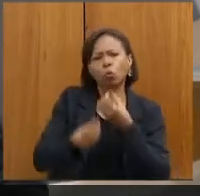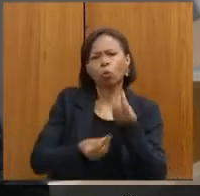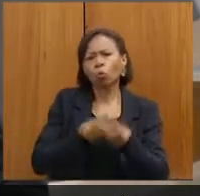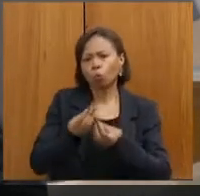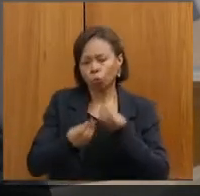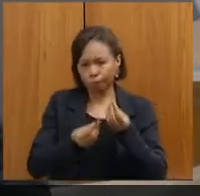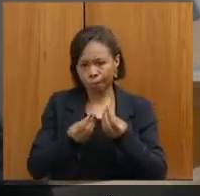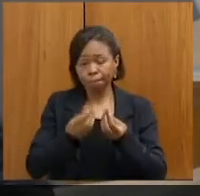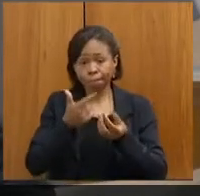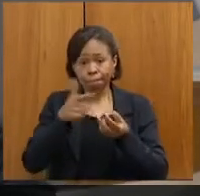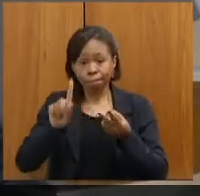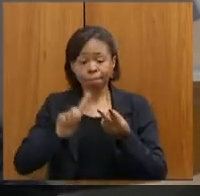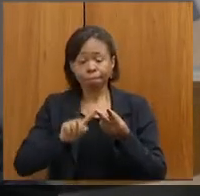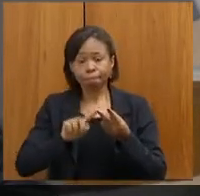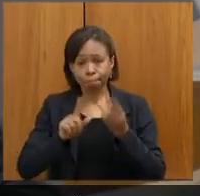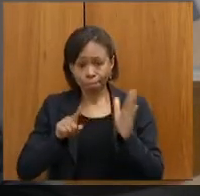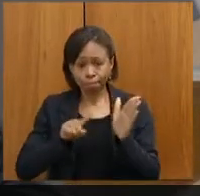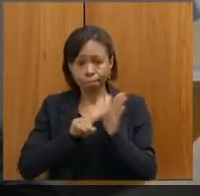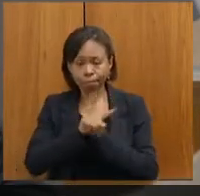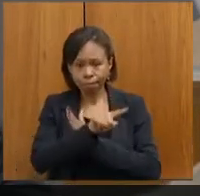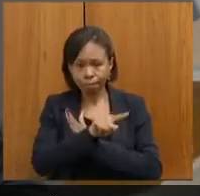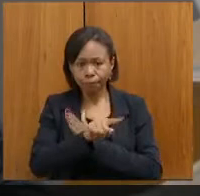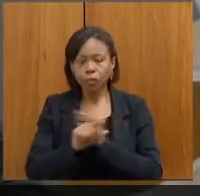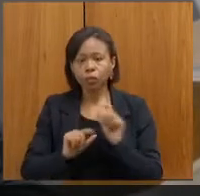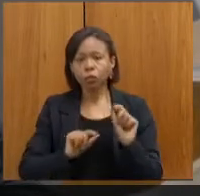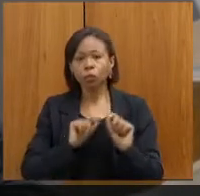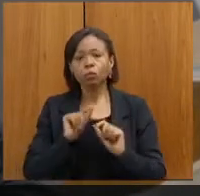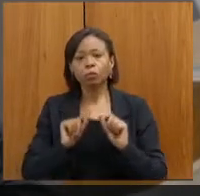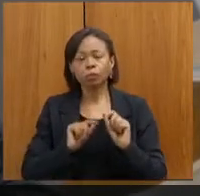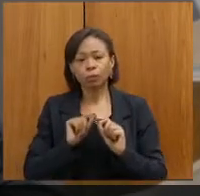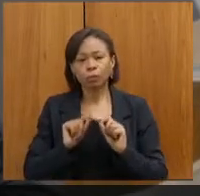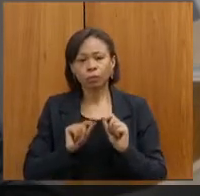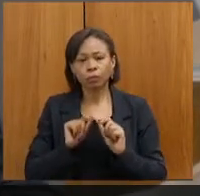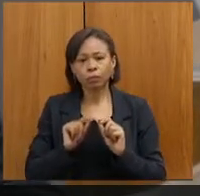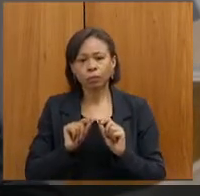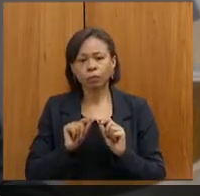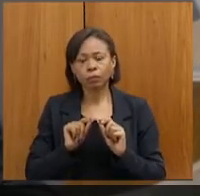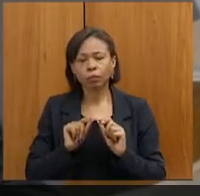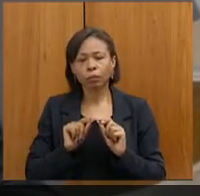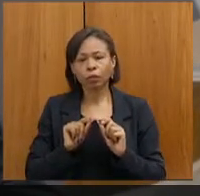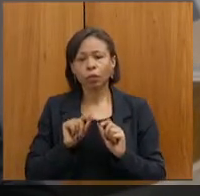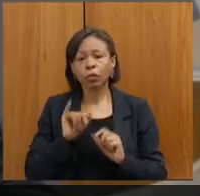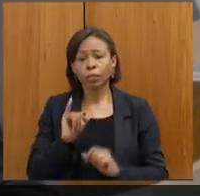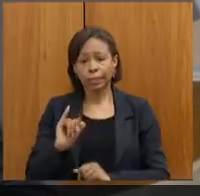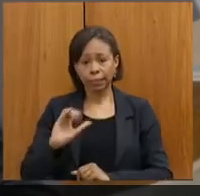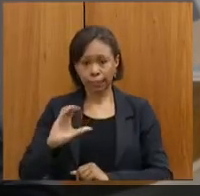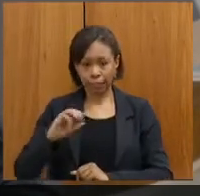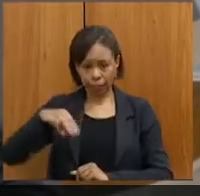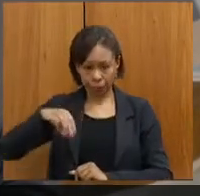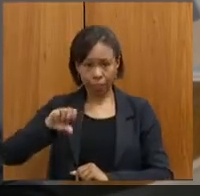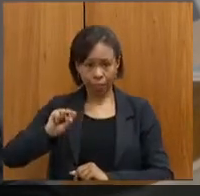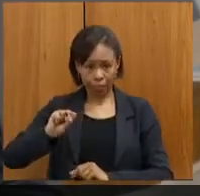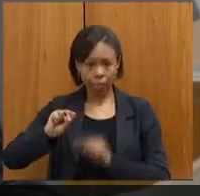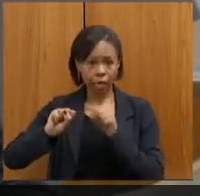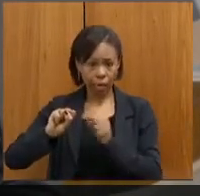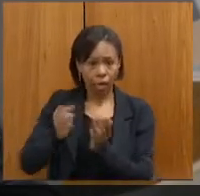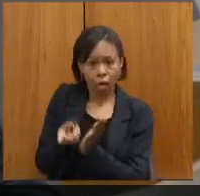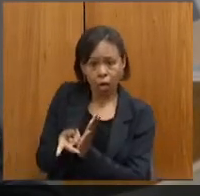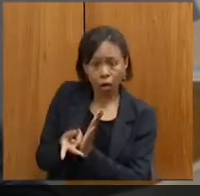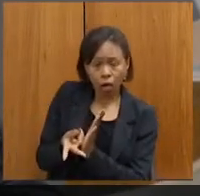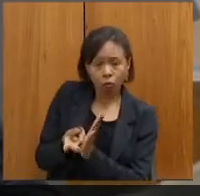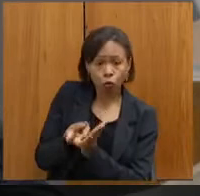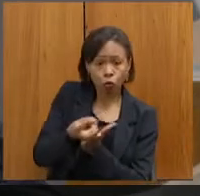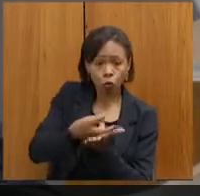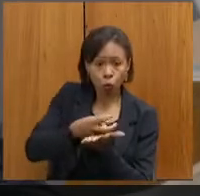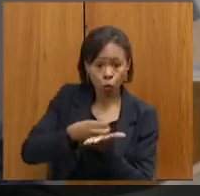segunda pergunta seria com relação à a que o ICMS é um tributo devido